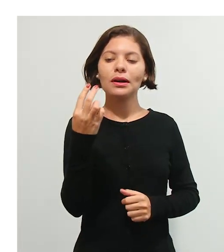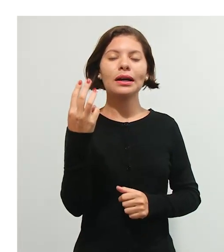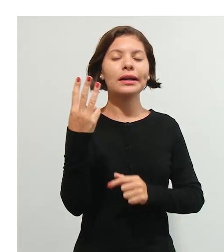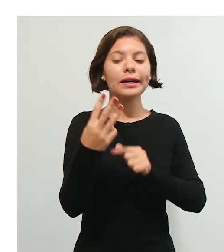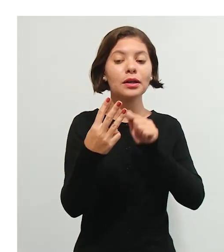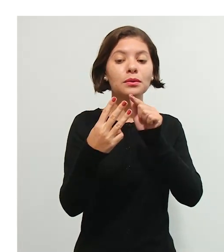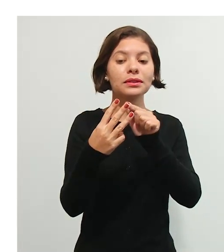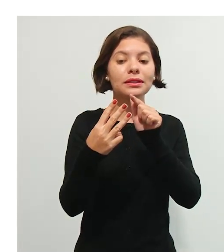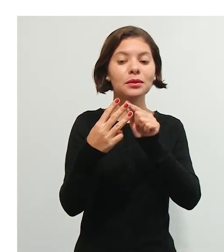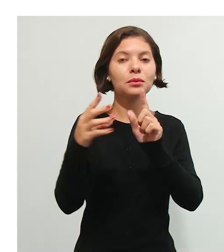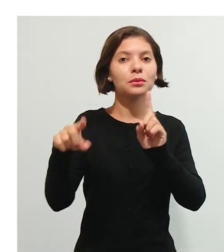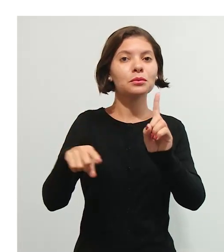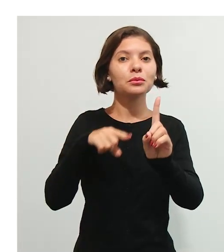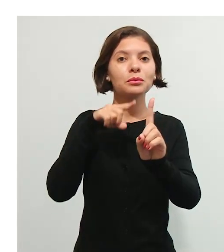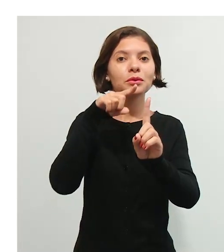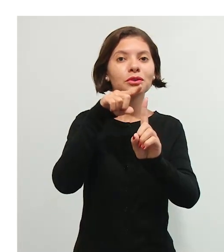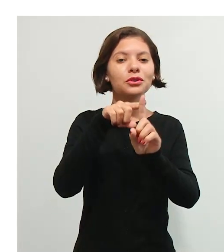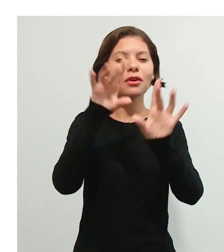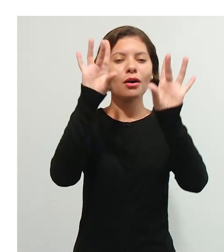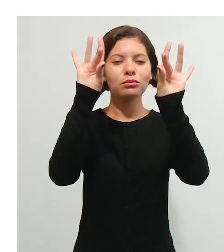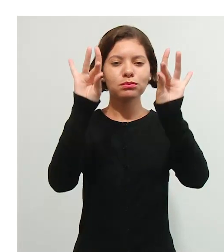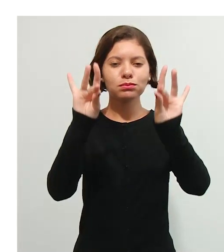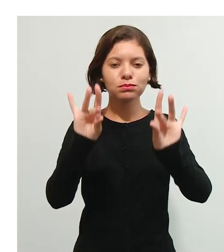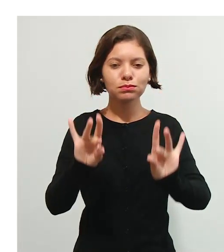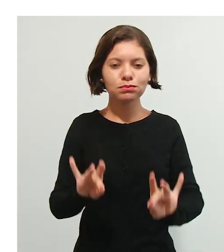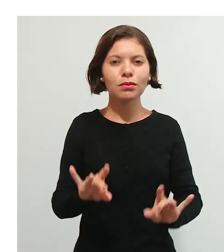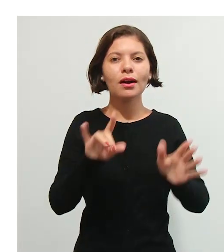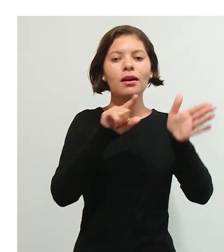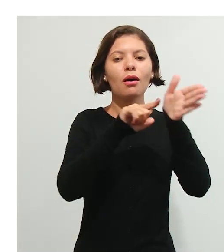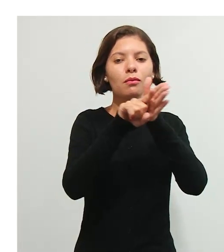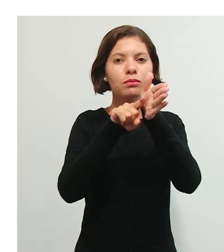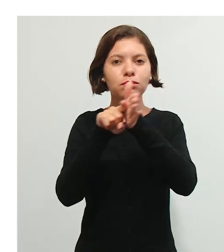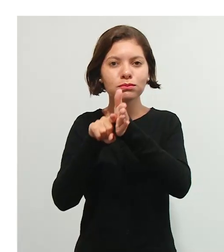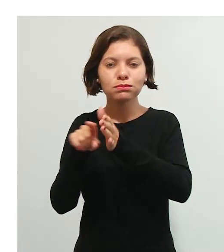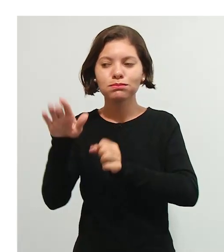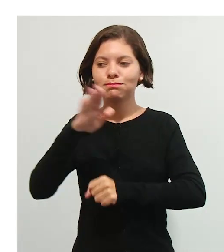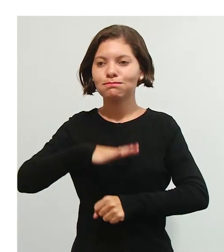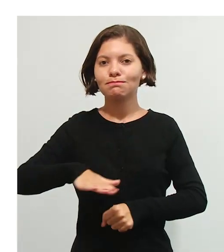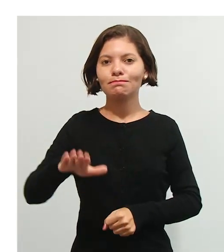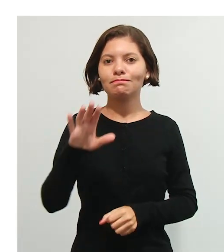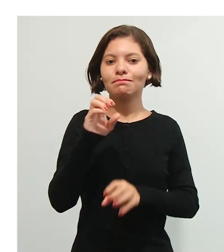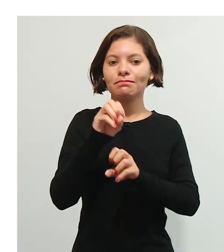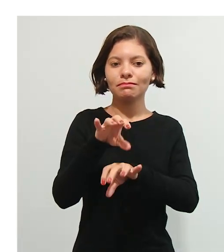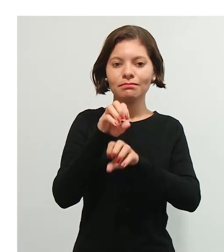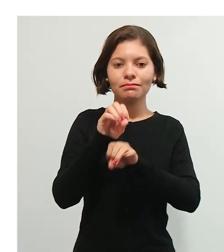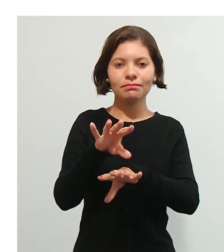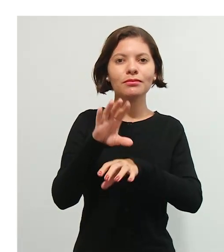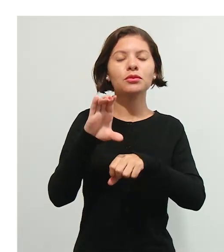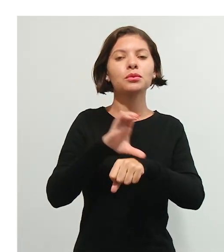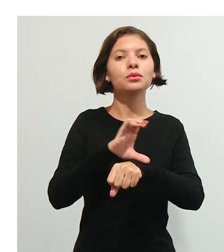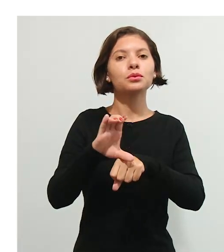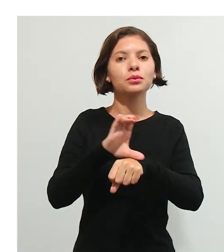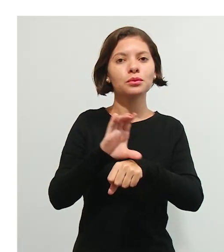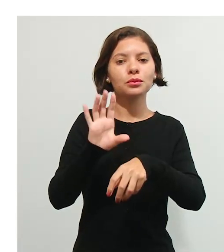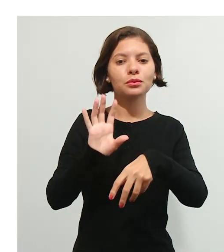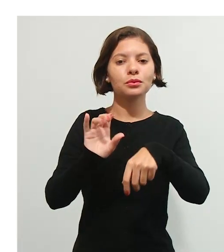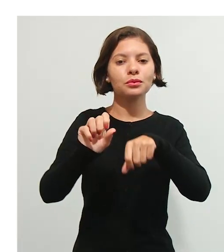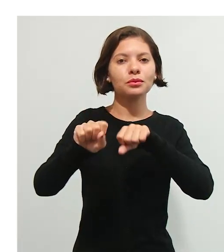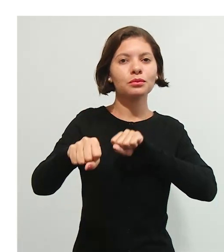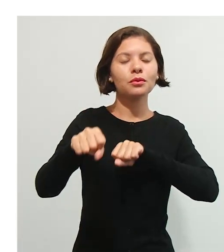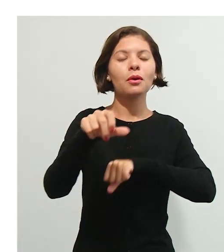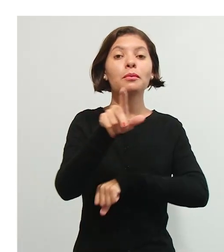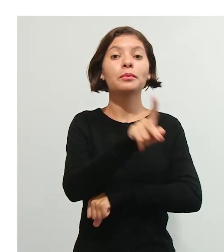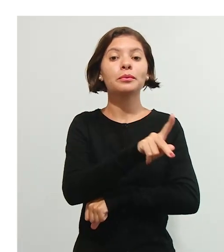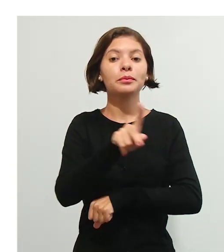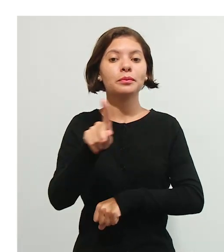objetivo ele vai descrever as pesquisas predominantes na área educacional no